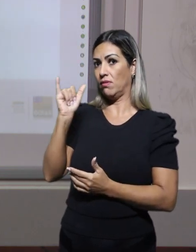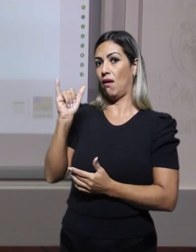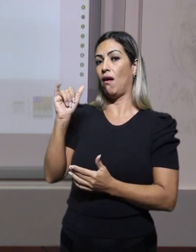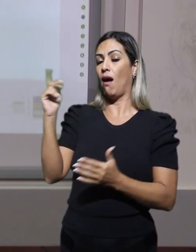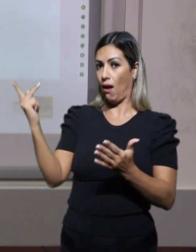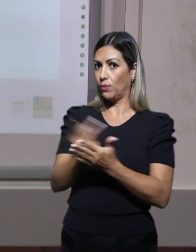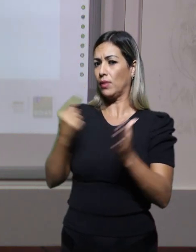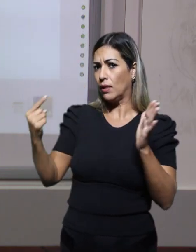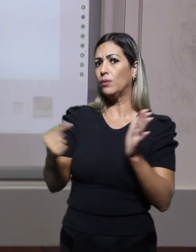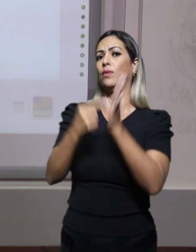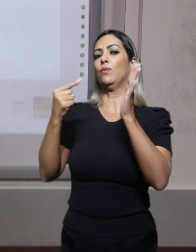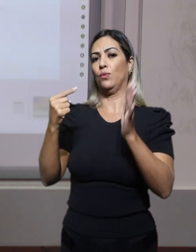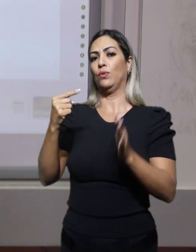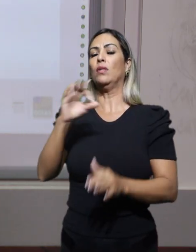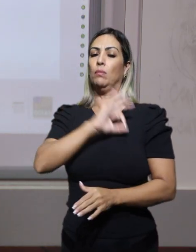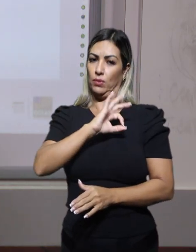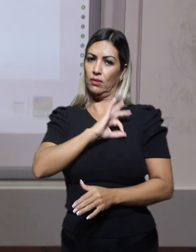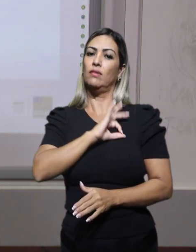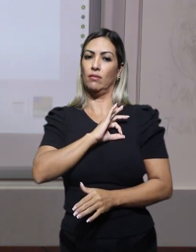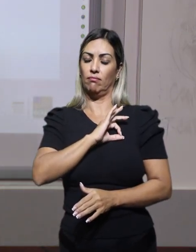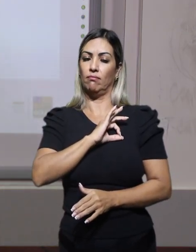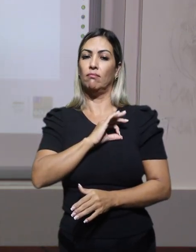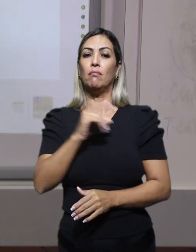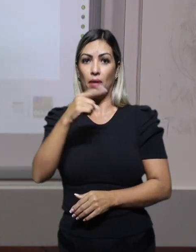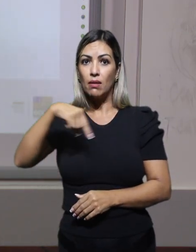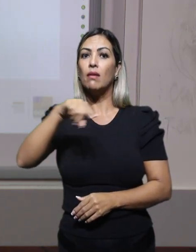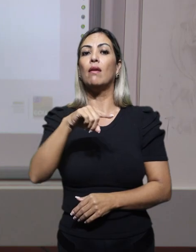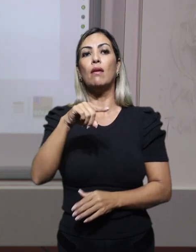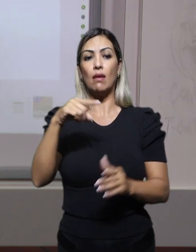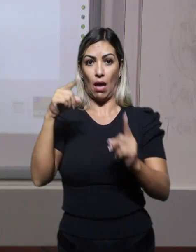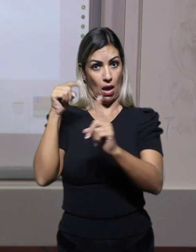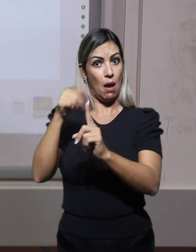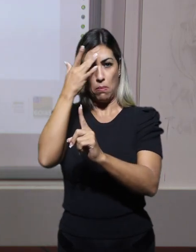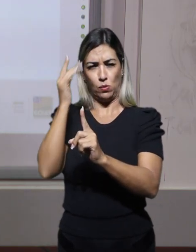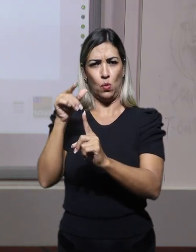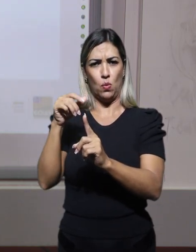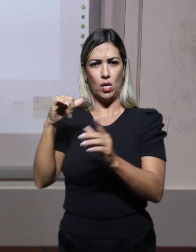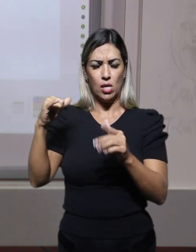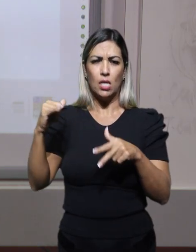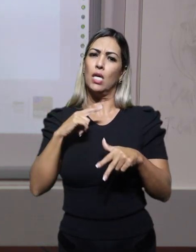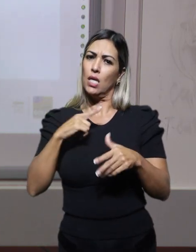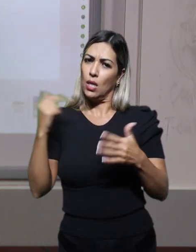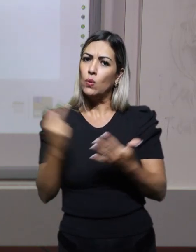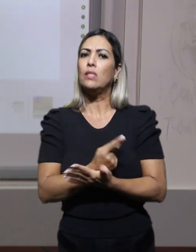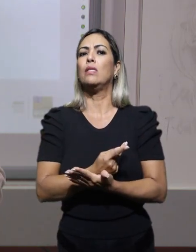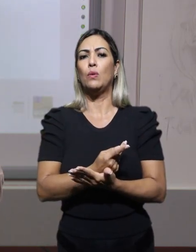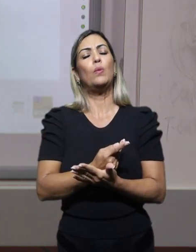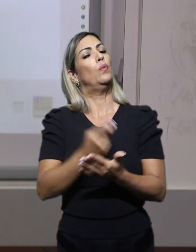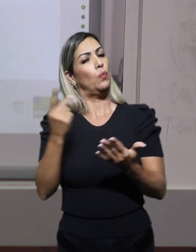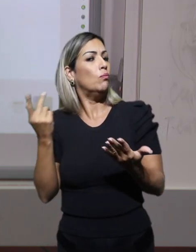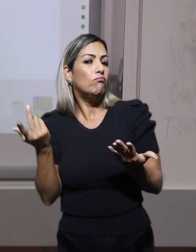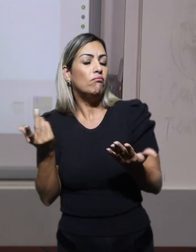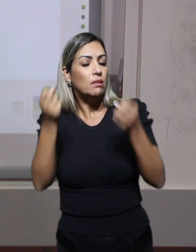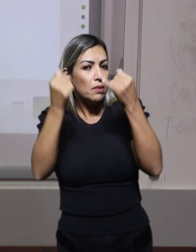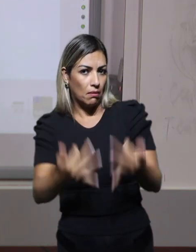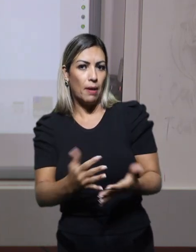fato à autoridade policial para que ele seja devidamente apurado. Com essa